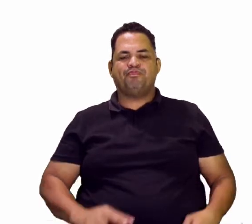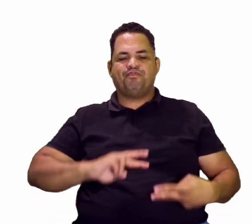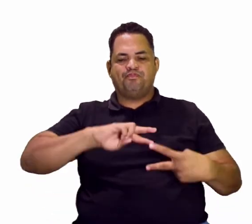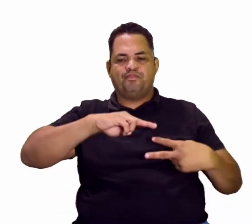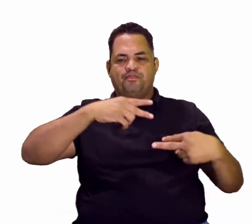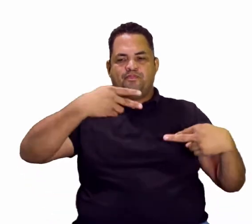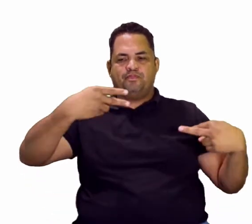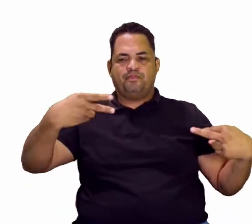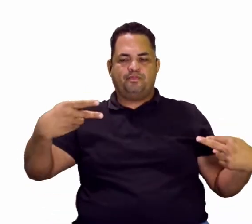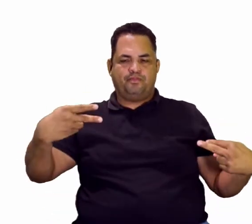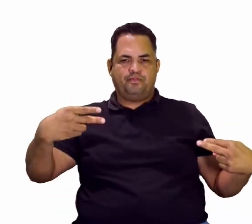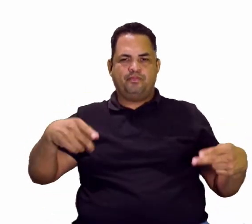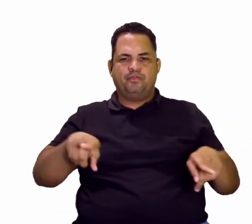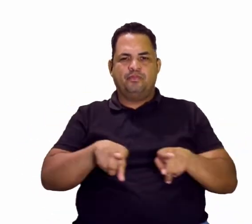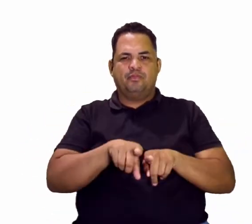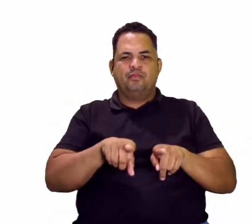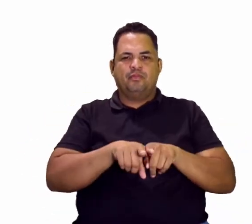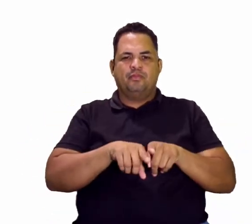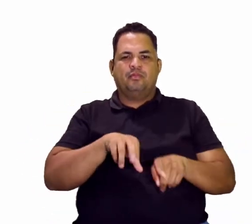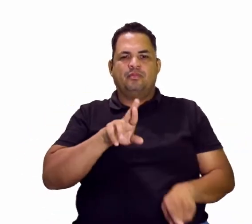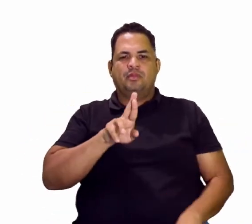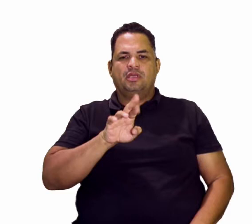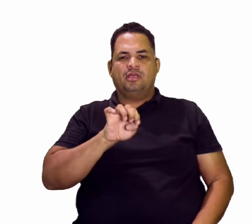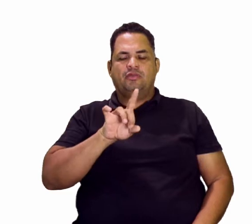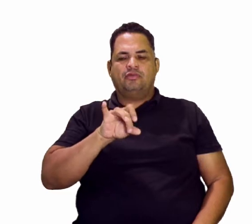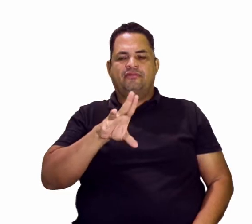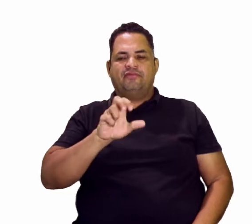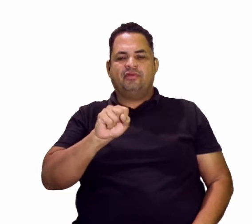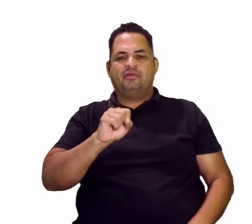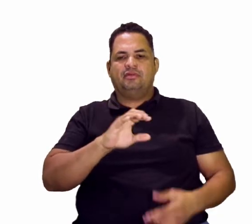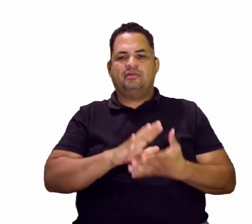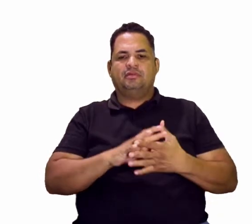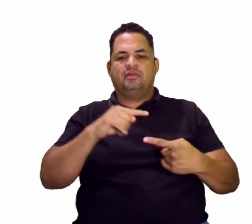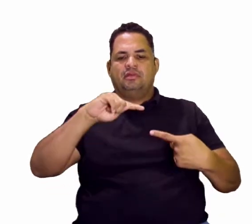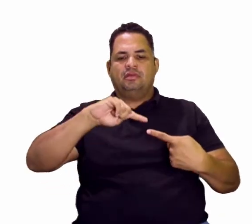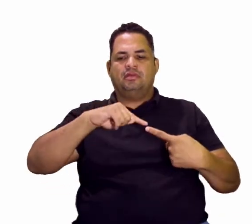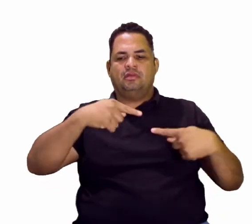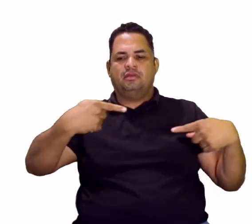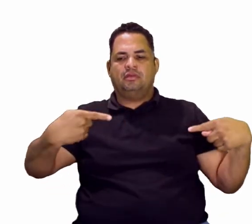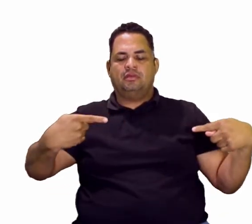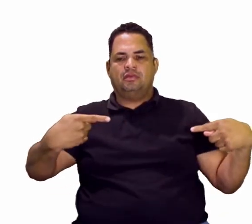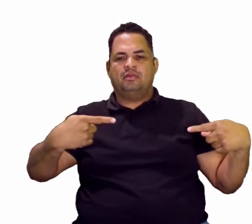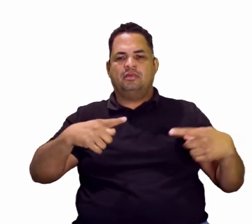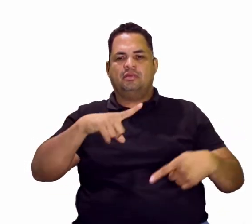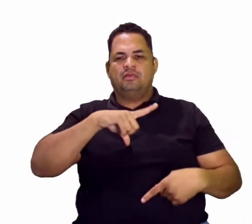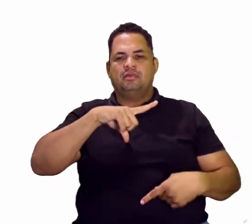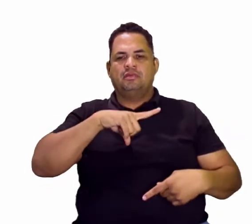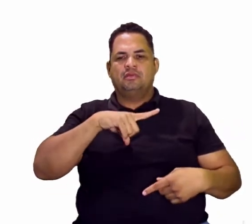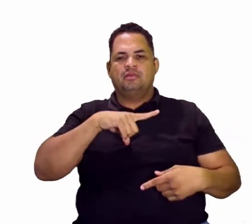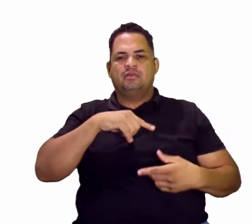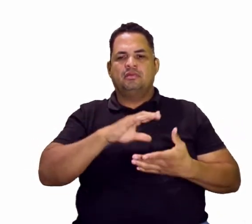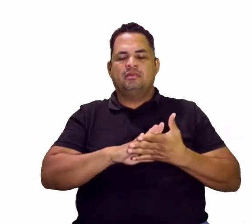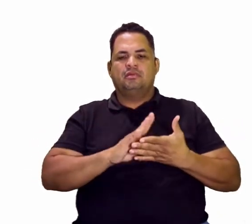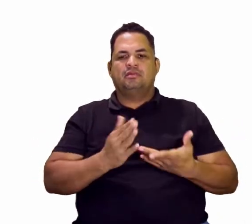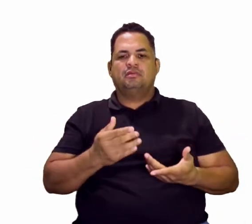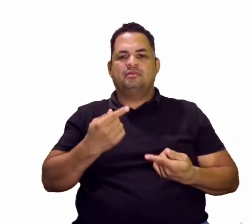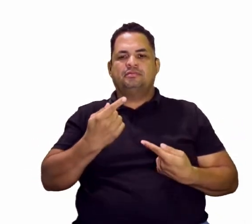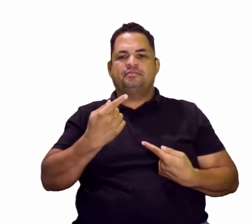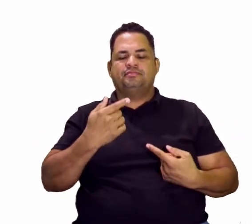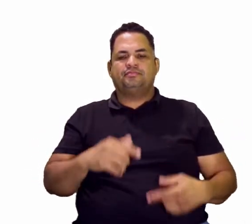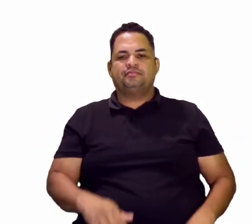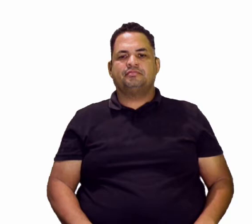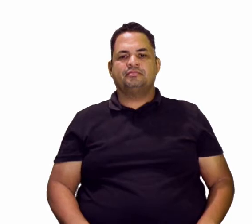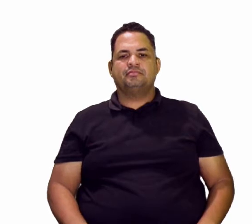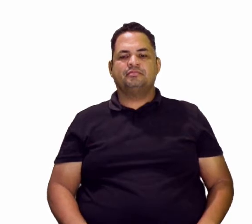DNA. E nós temos os retrovírus, que são vírus de RNA, que vão ter aquela transcriptase reversa,